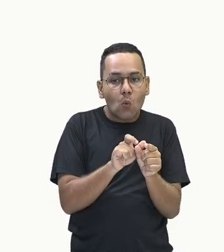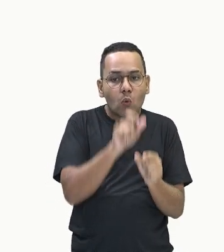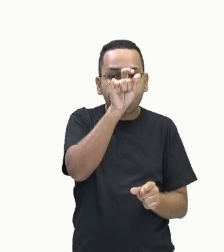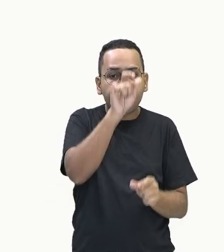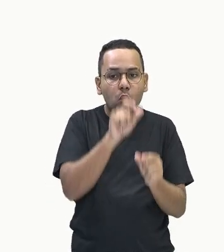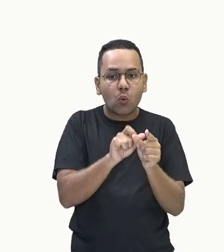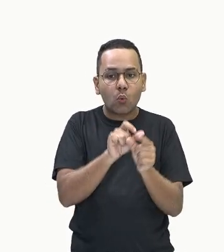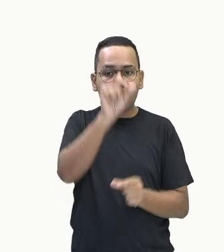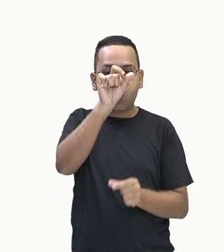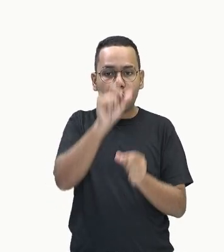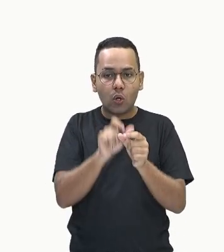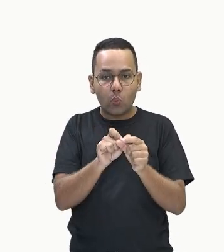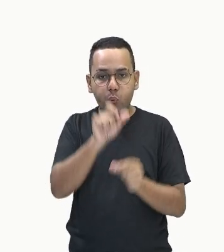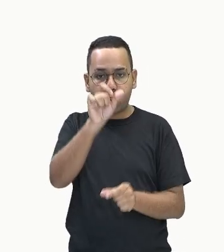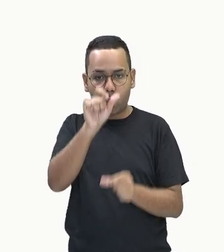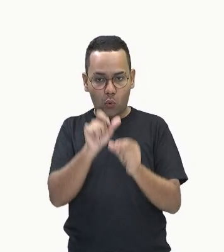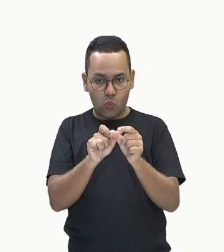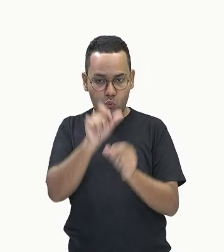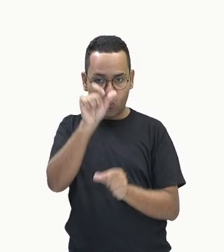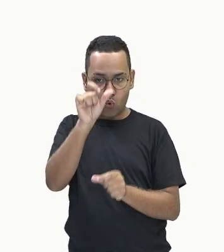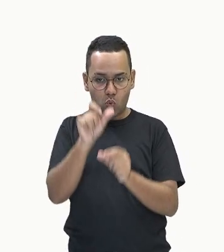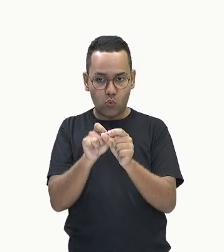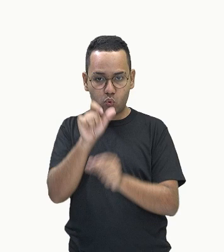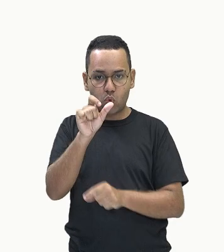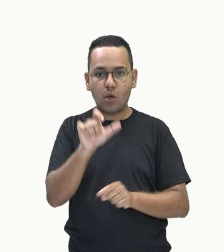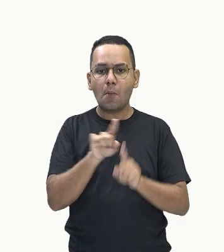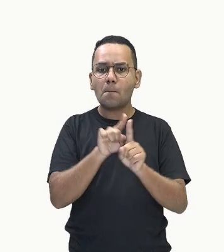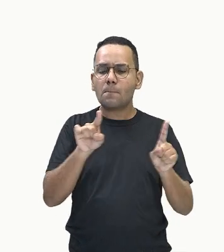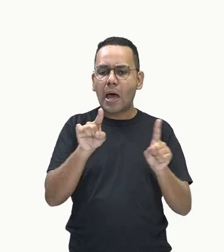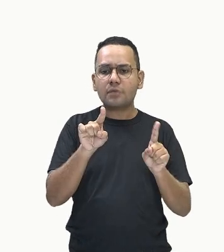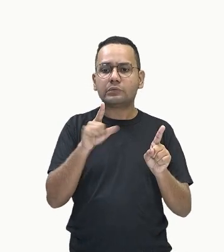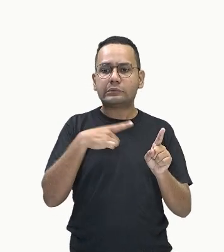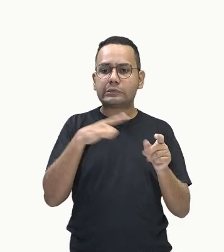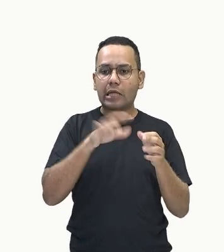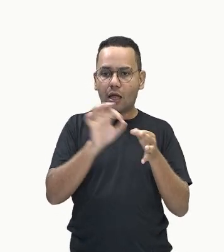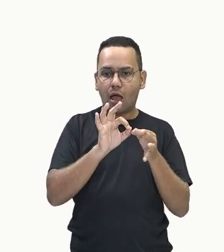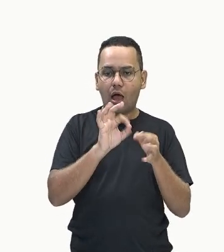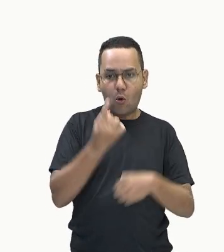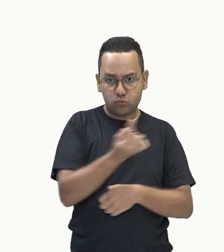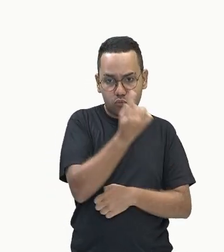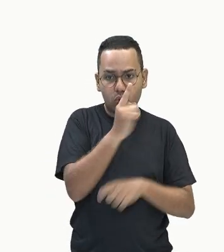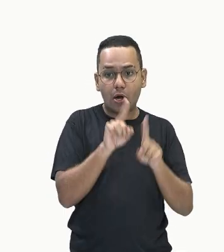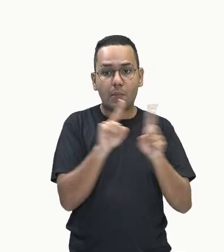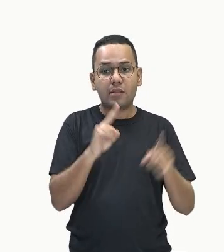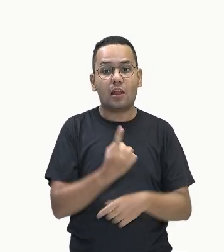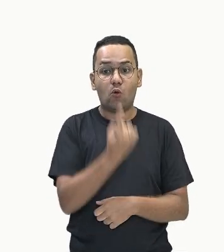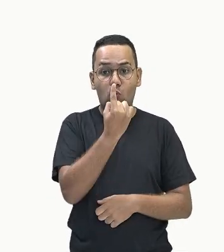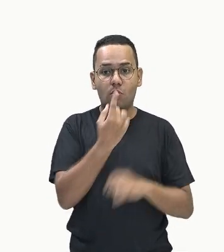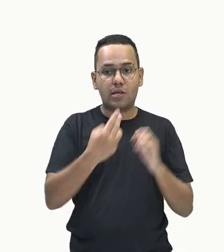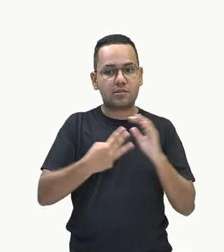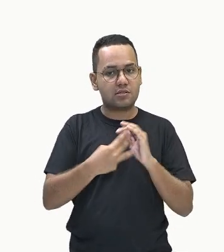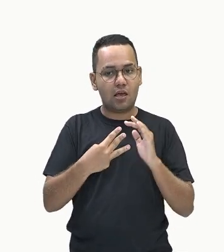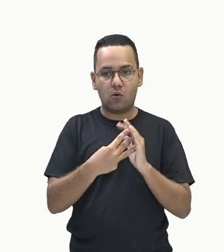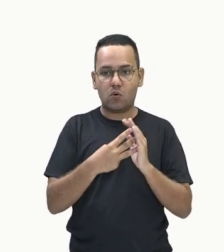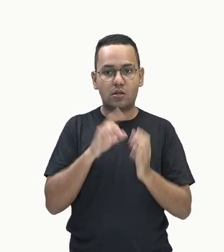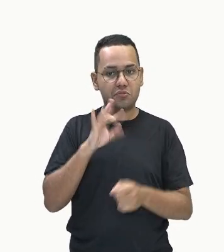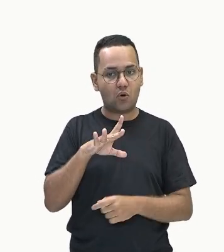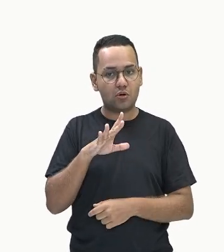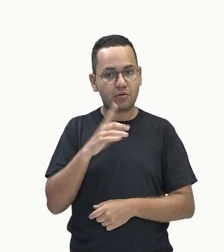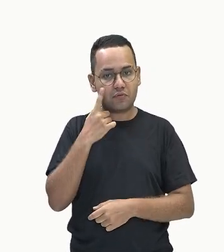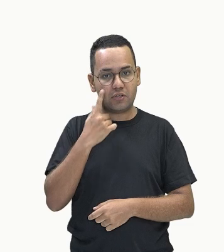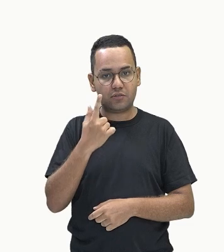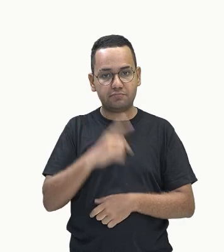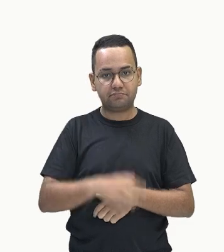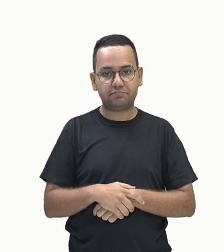seja maior, ainda se trata de só uma célula aqui, ó. Ainda se trata de uma única célula de cima a baixo.